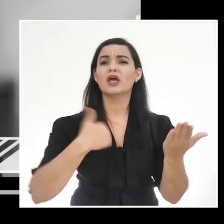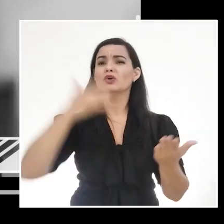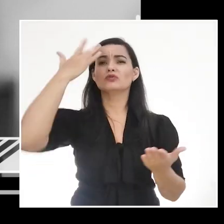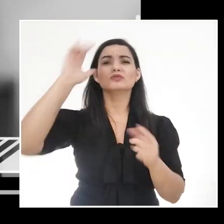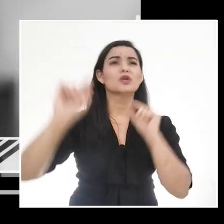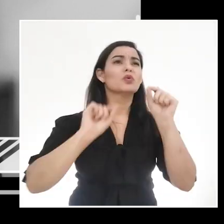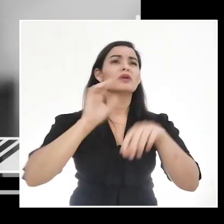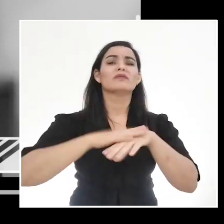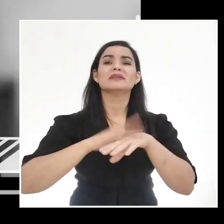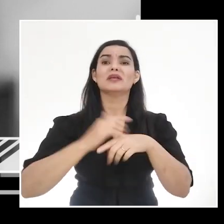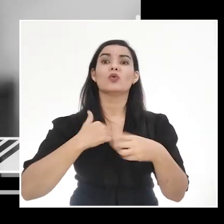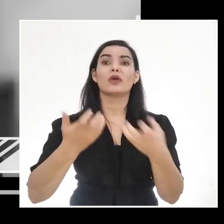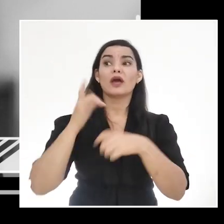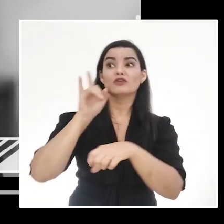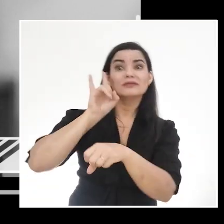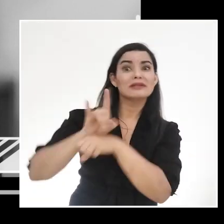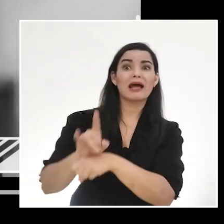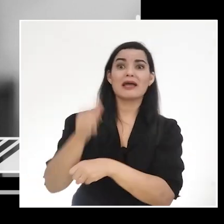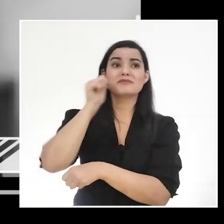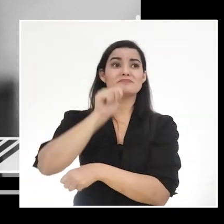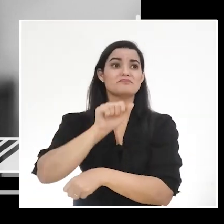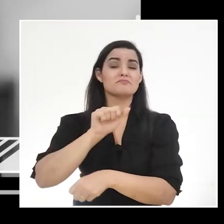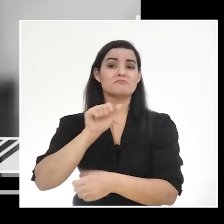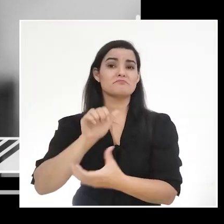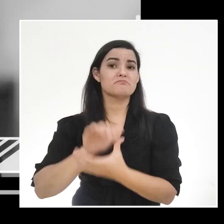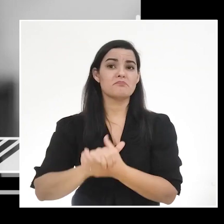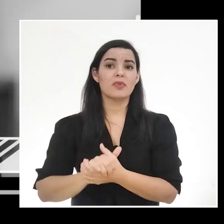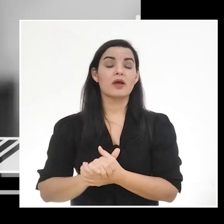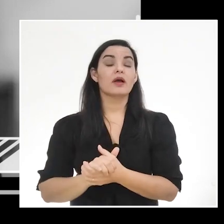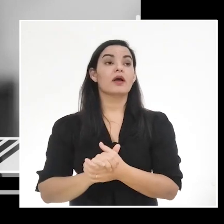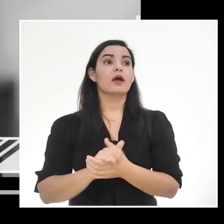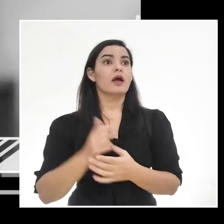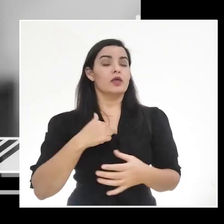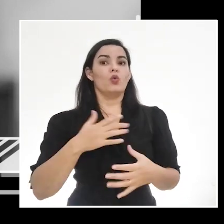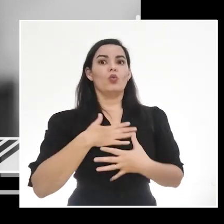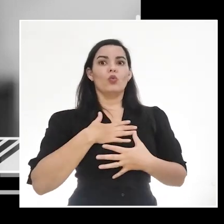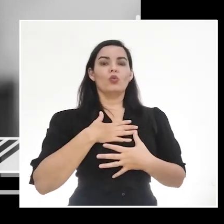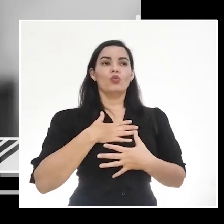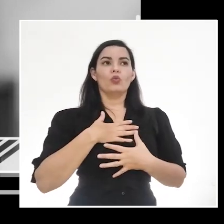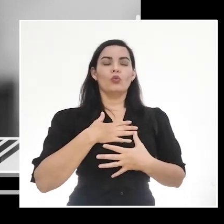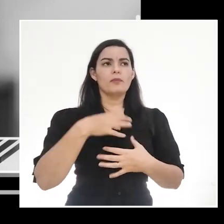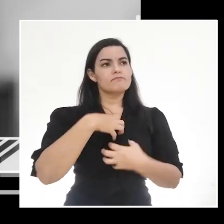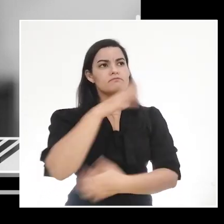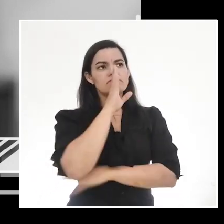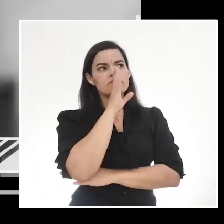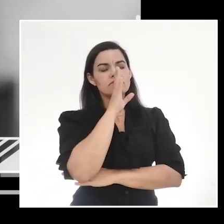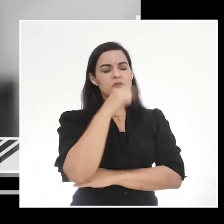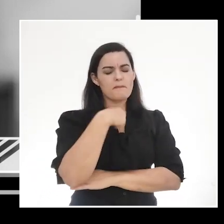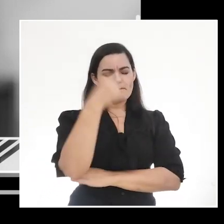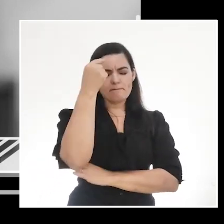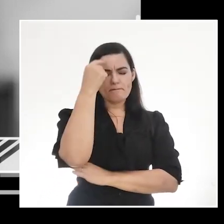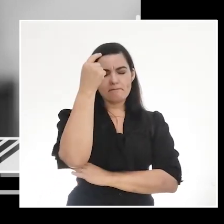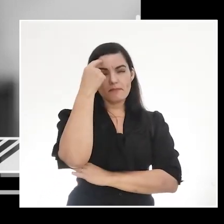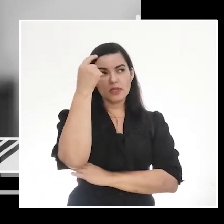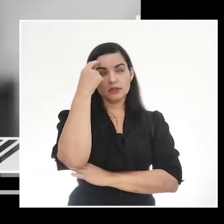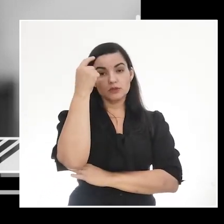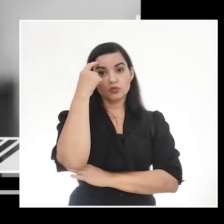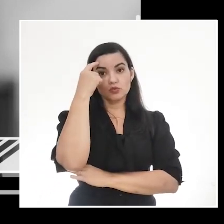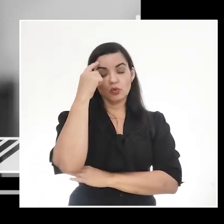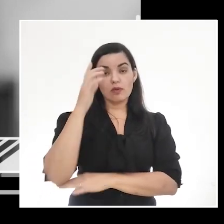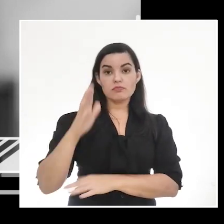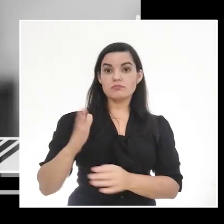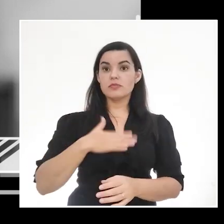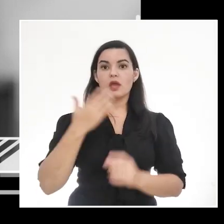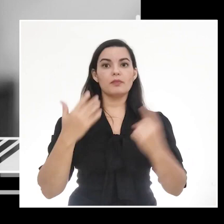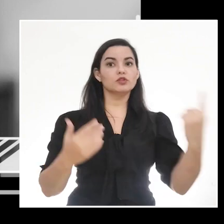mim, eu estou a ponto de trair a minha mulher, eu não sei o que fazer. E foi muito interessante que eu era o discipulador desse grupo